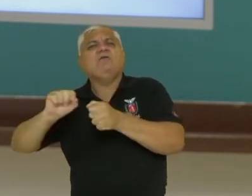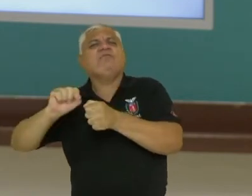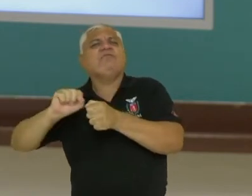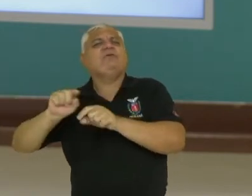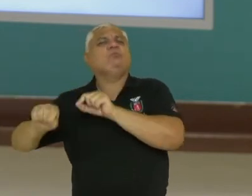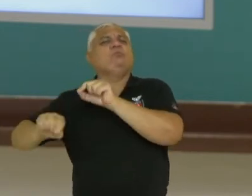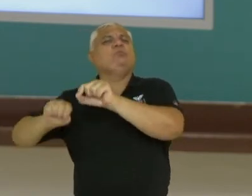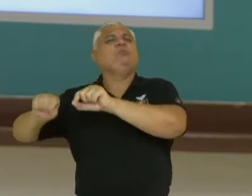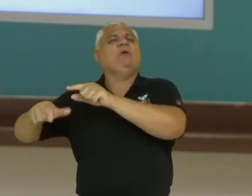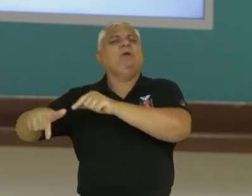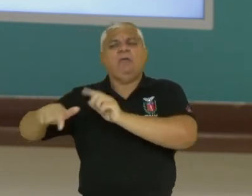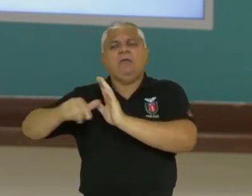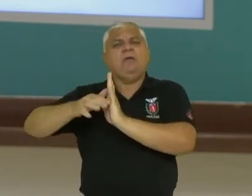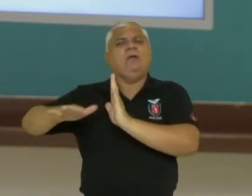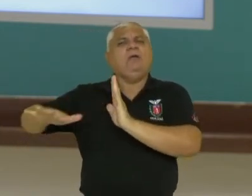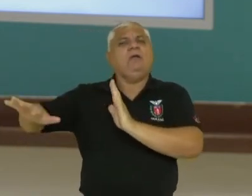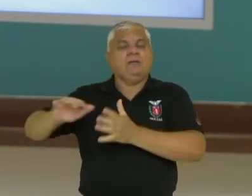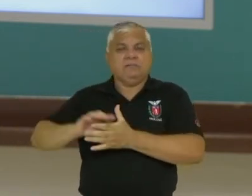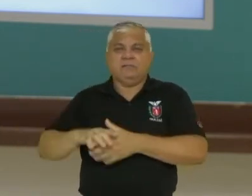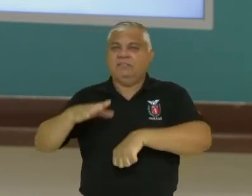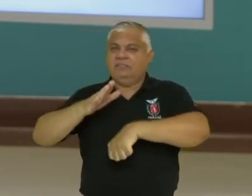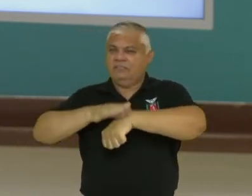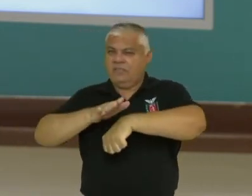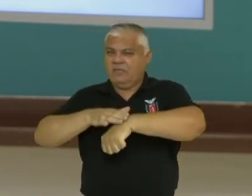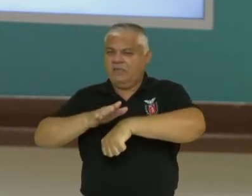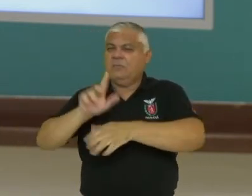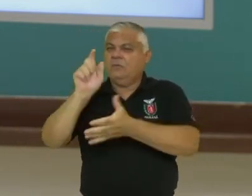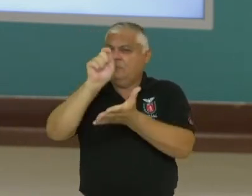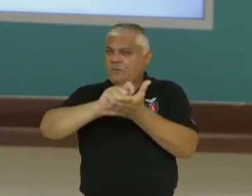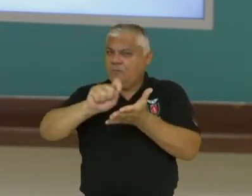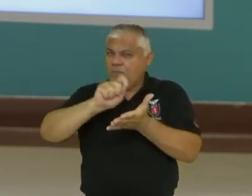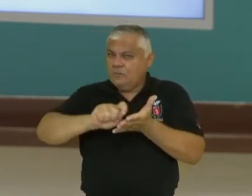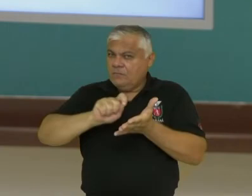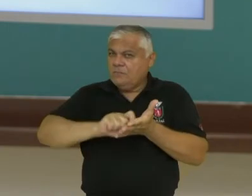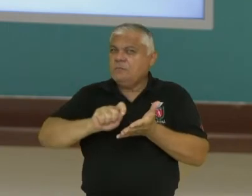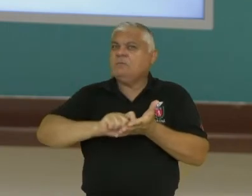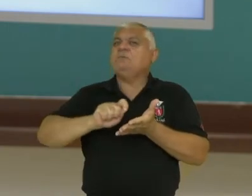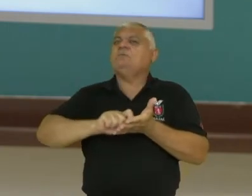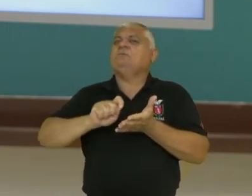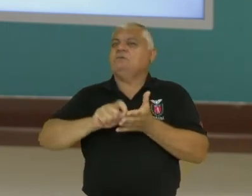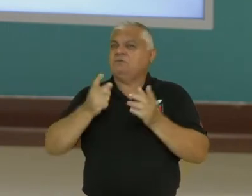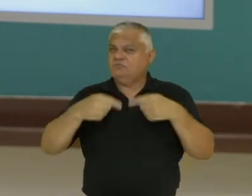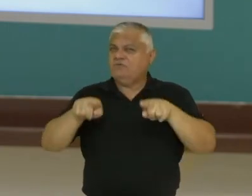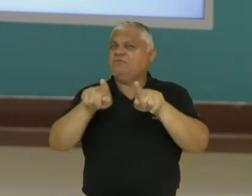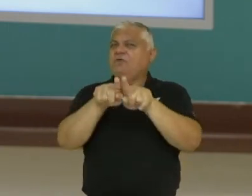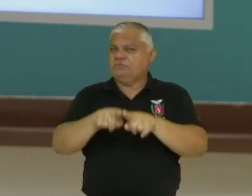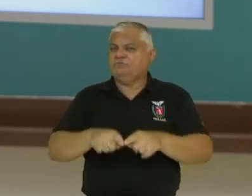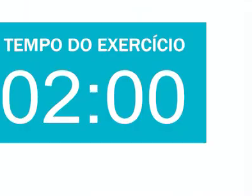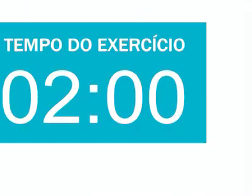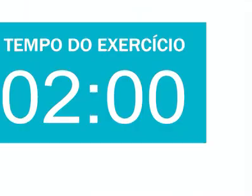umas dicas para vocês. Então eu vou dar um tempinho para vocês anotarem, registrarem no caderno e eu já retorno.